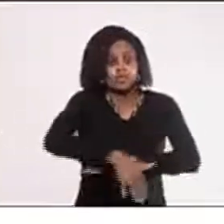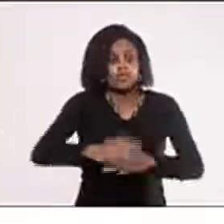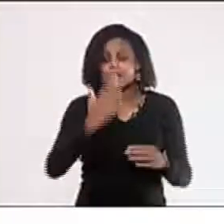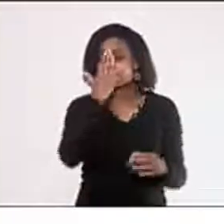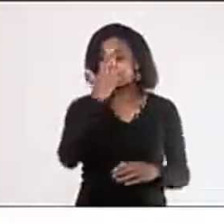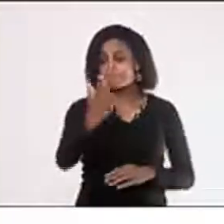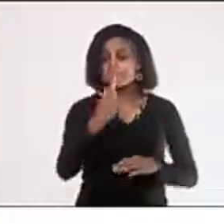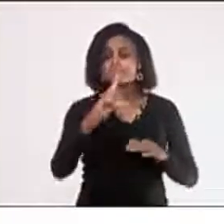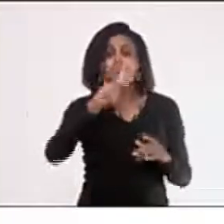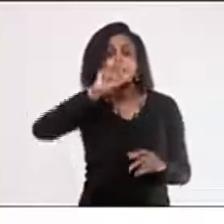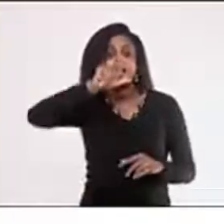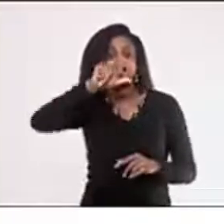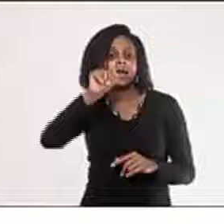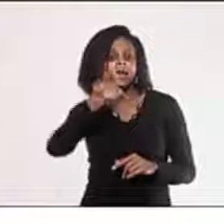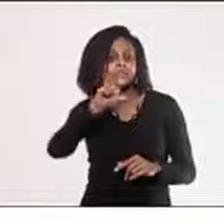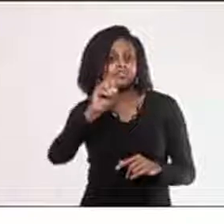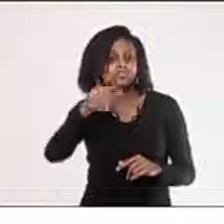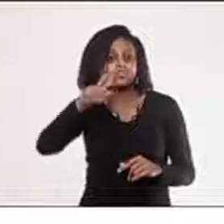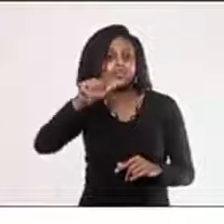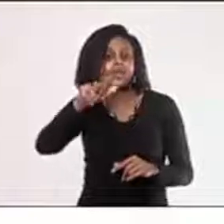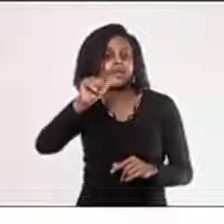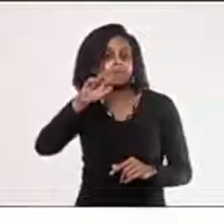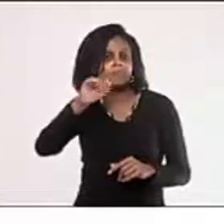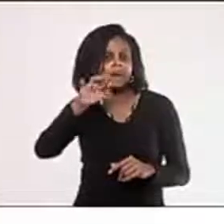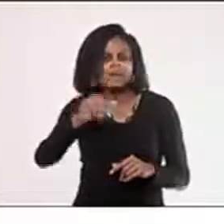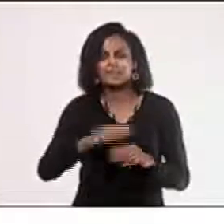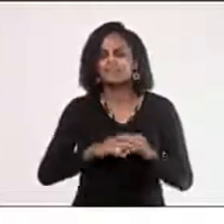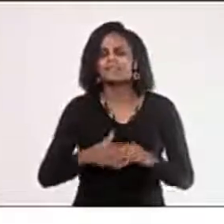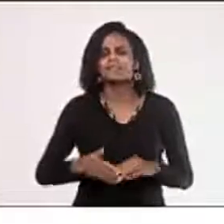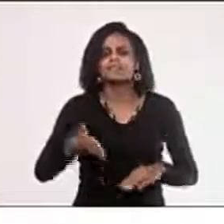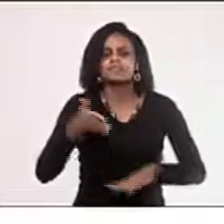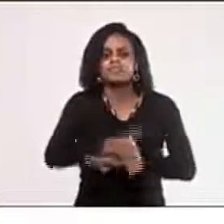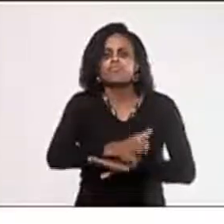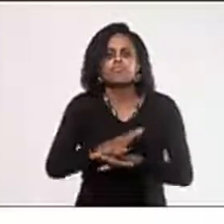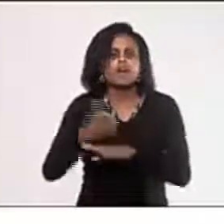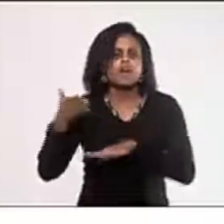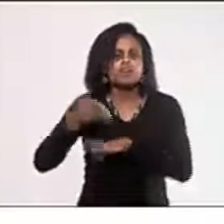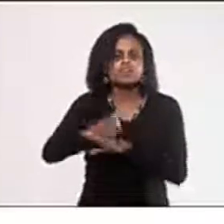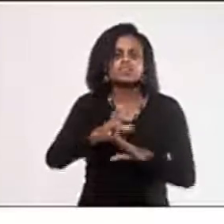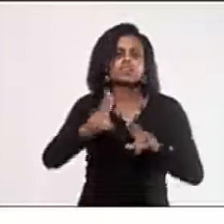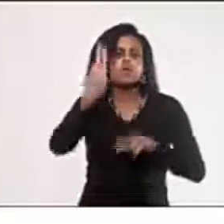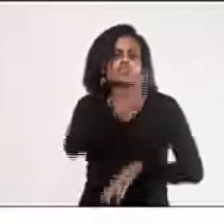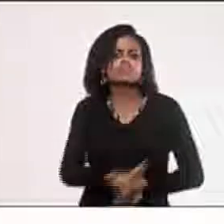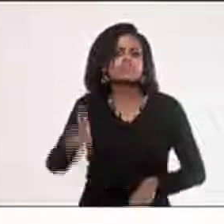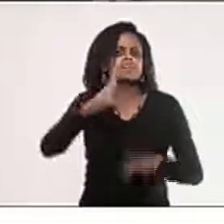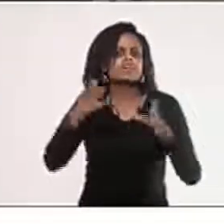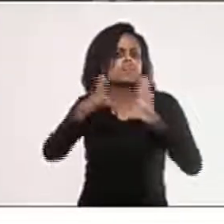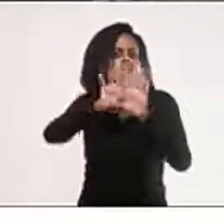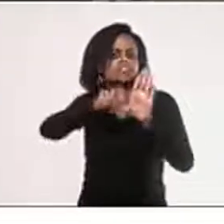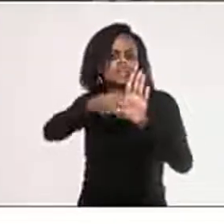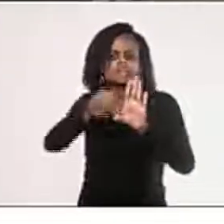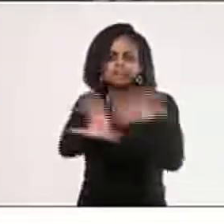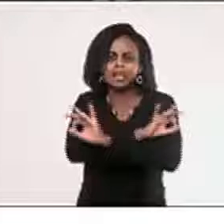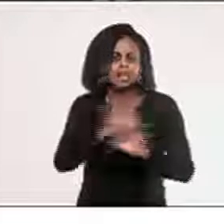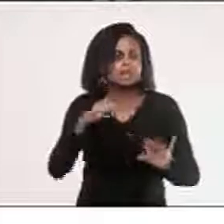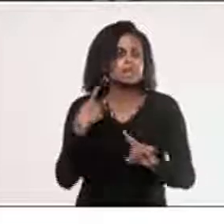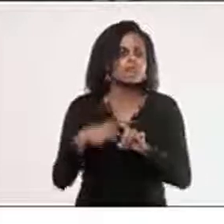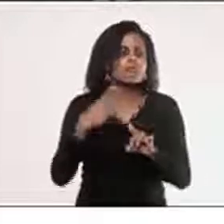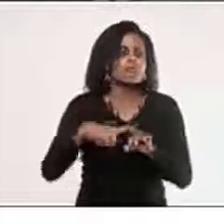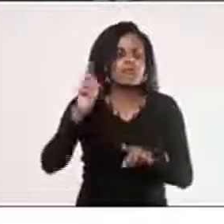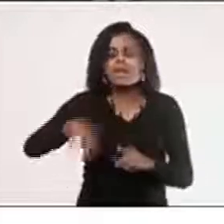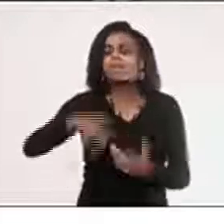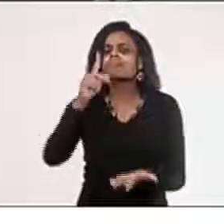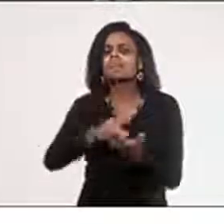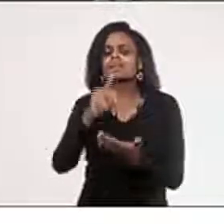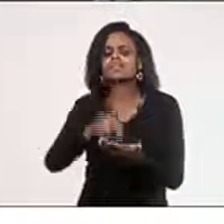Palácio Guanabara, quando ocupou a sua universidade para que ela não fechasse. Porque era essa a